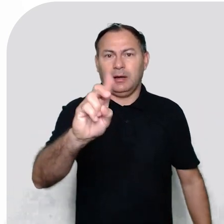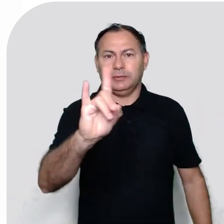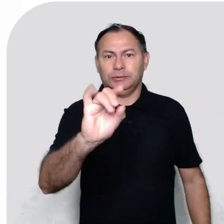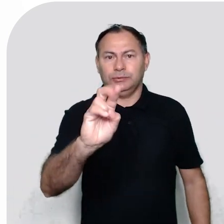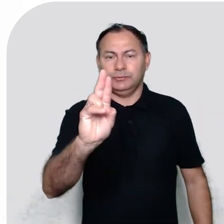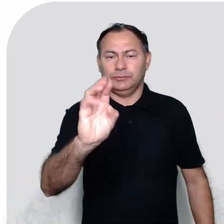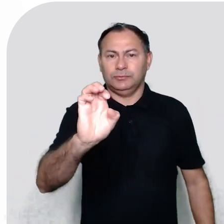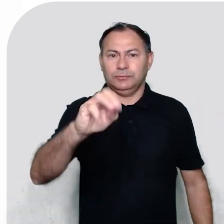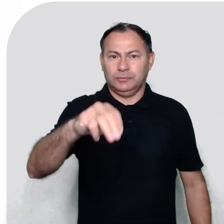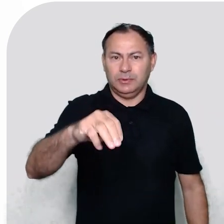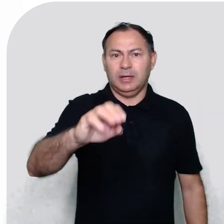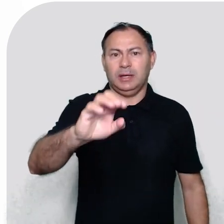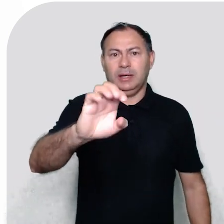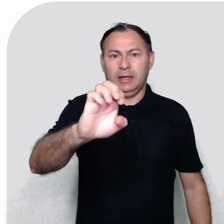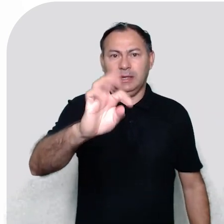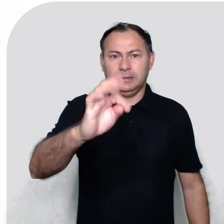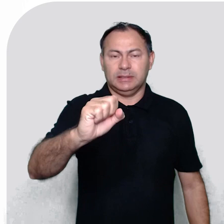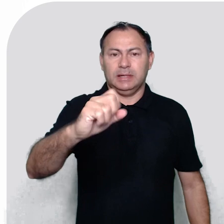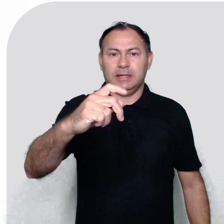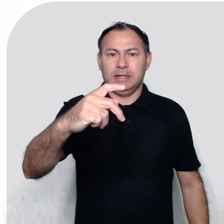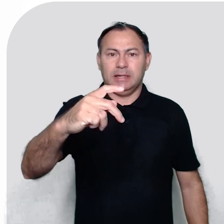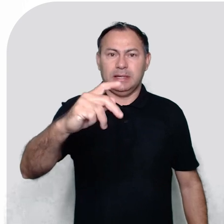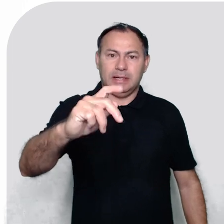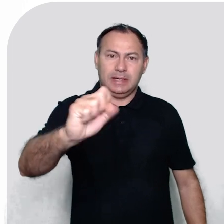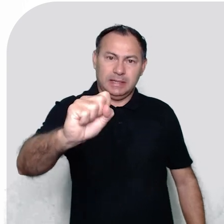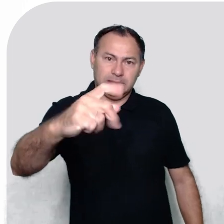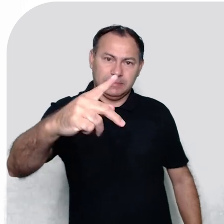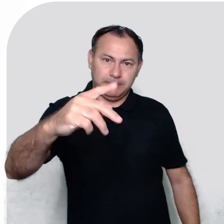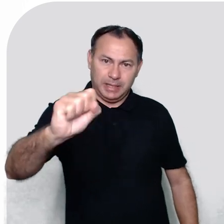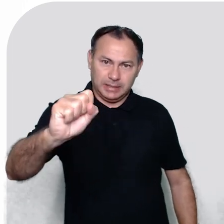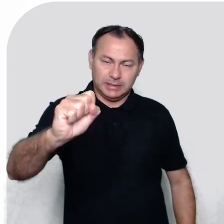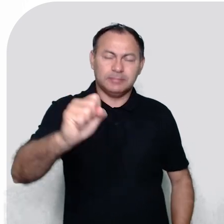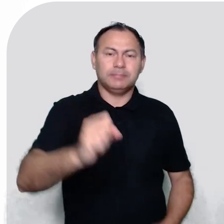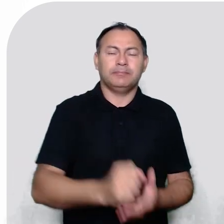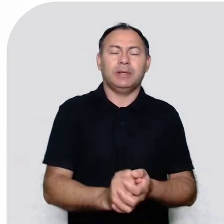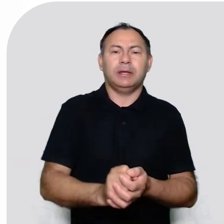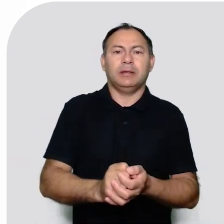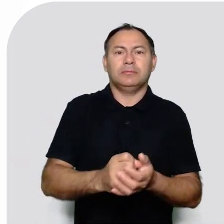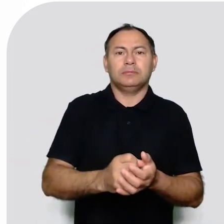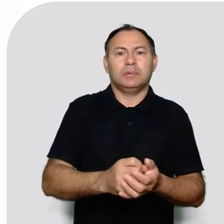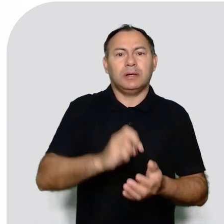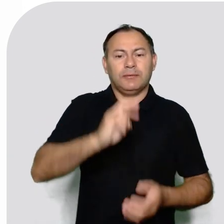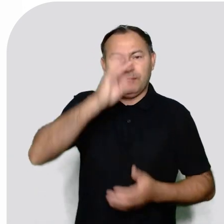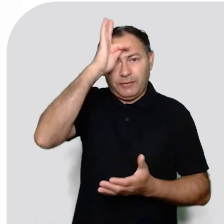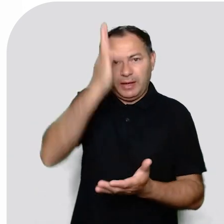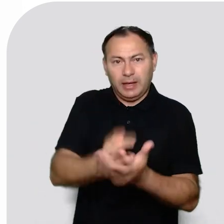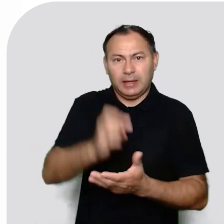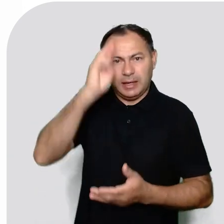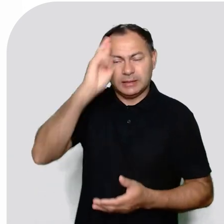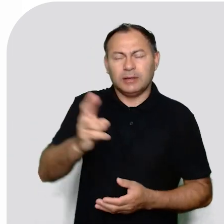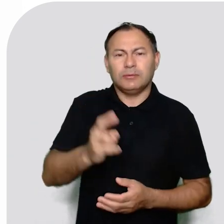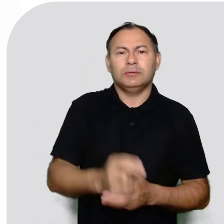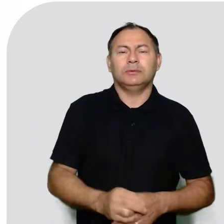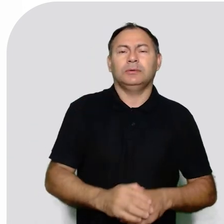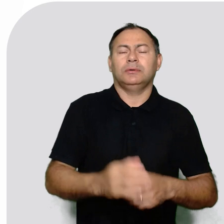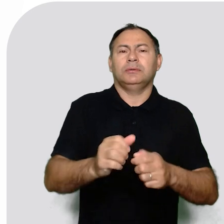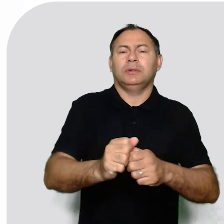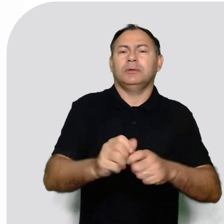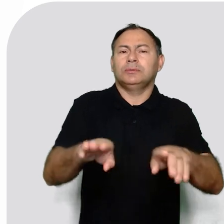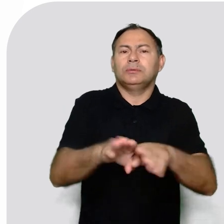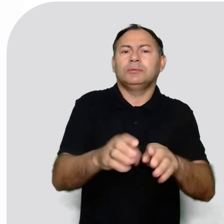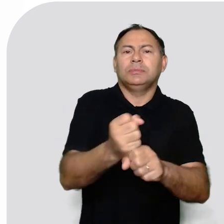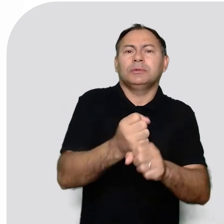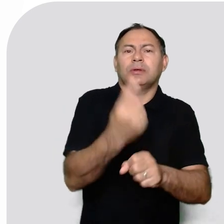II, promulgada em dezembro de 1965. Esta aula-vídeo se refere ao